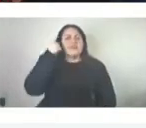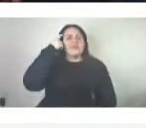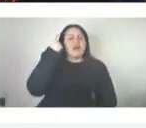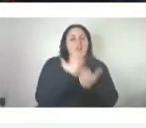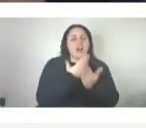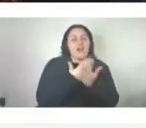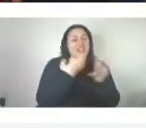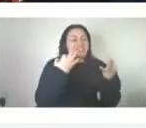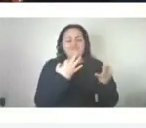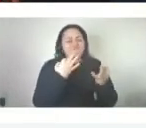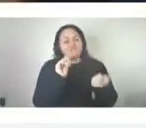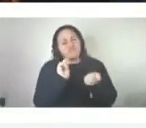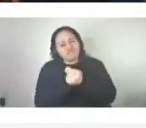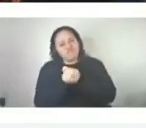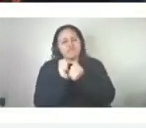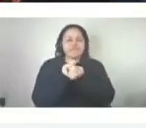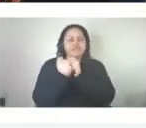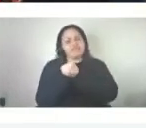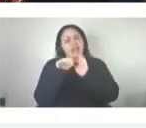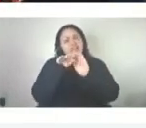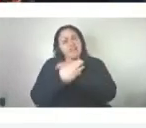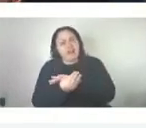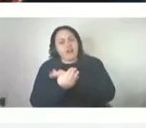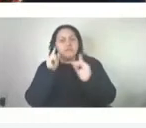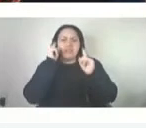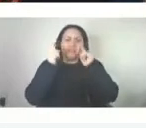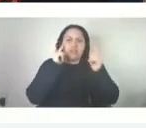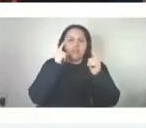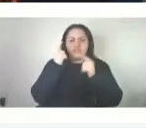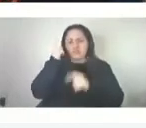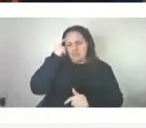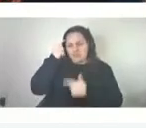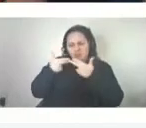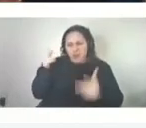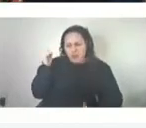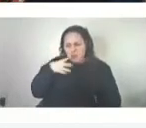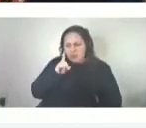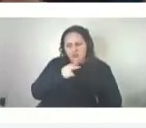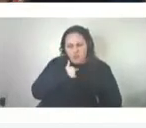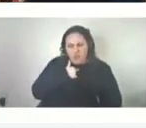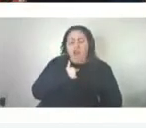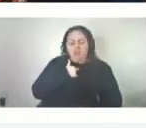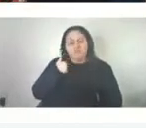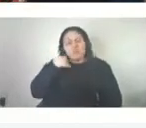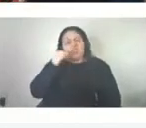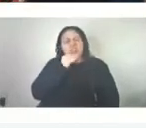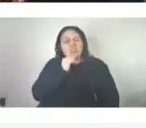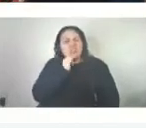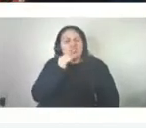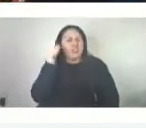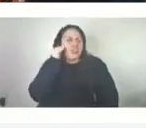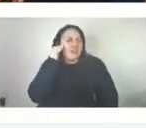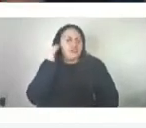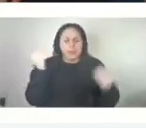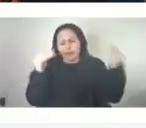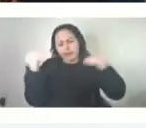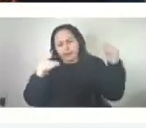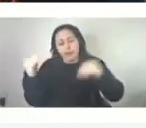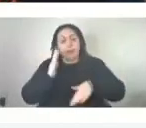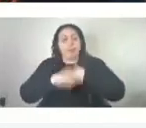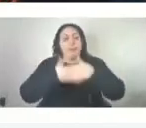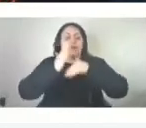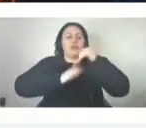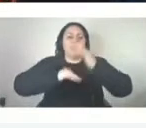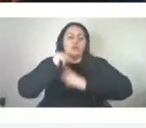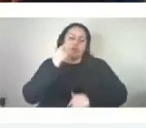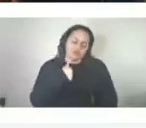reinventa, aproveita coisas absurdas que tu acha que não vai funcionar e funciona, né? Acho que se coloca na cena dessa forma. E é isso que eu